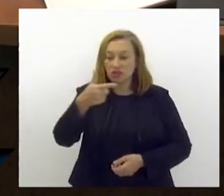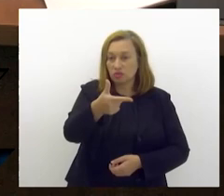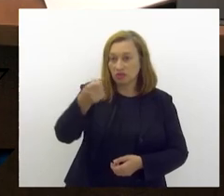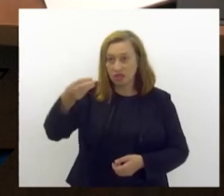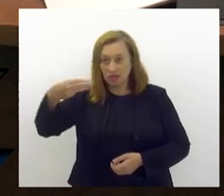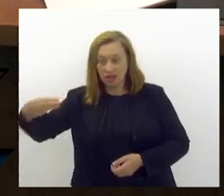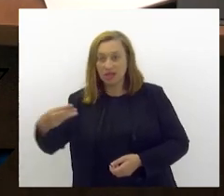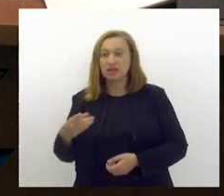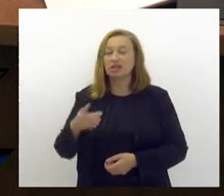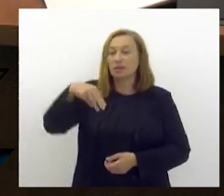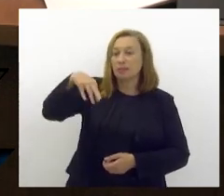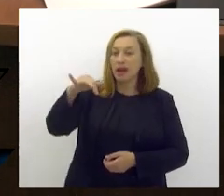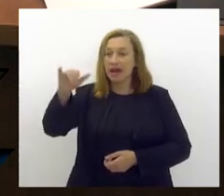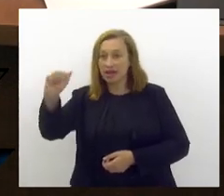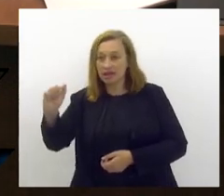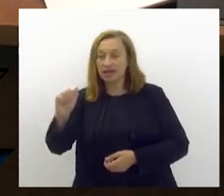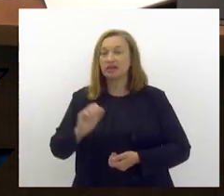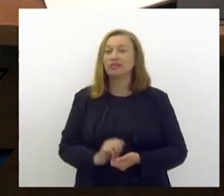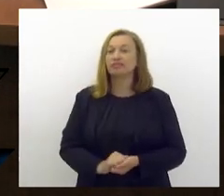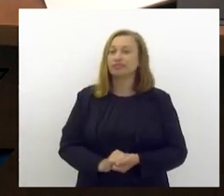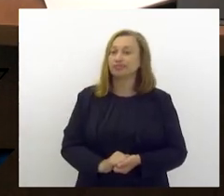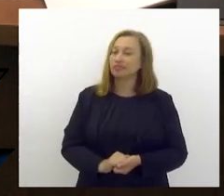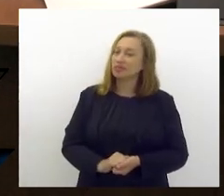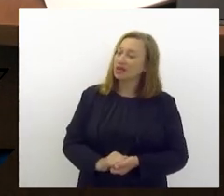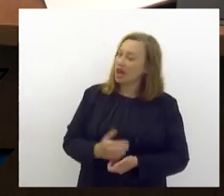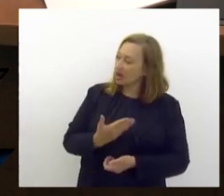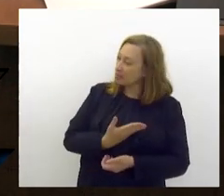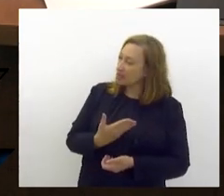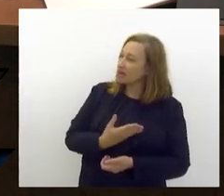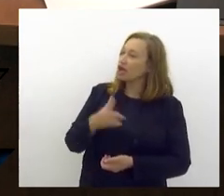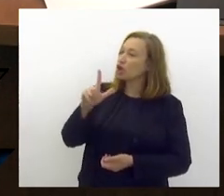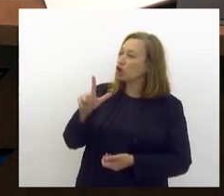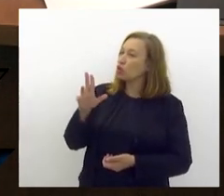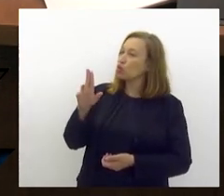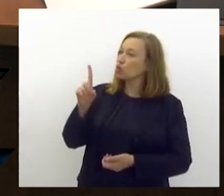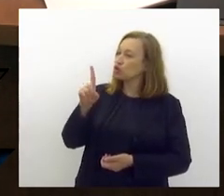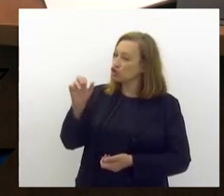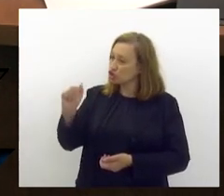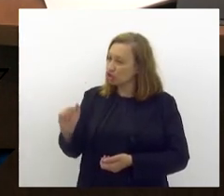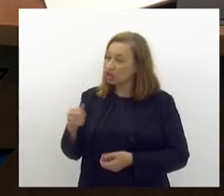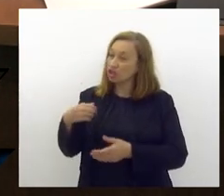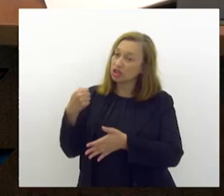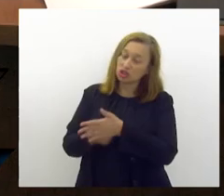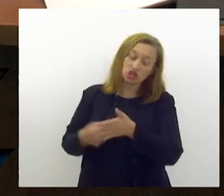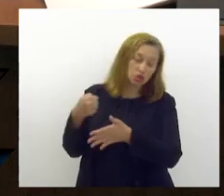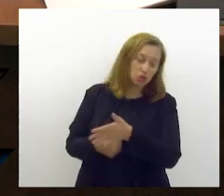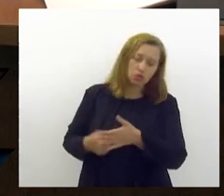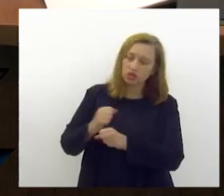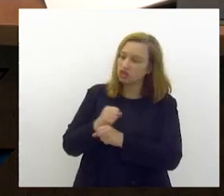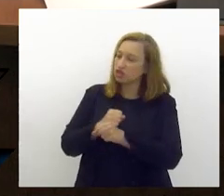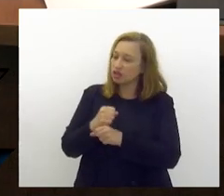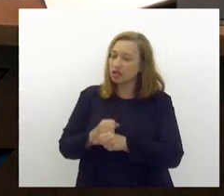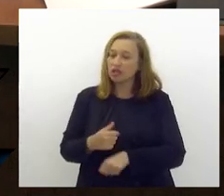193-2023, da Maria de Lourdes Lopes, a querida Lurdinha, uma parceira de tantas lutas, e